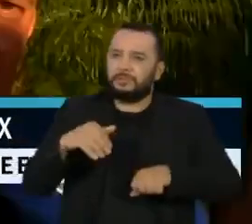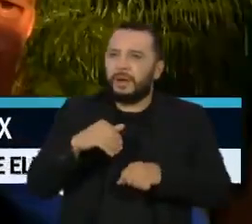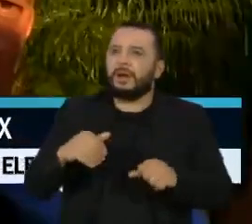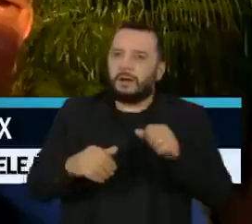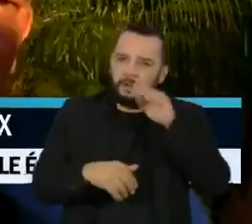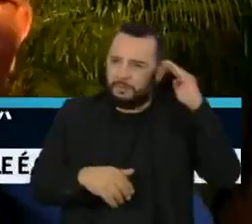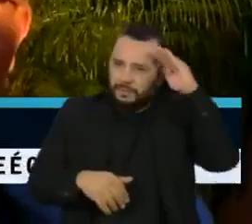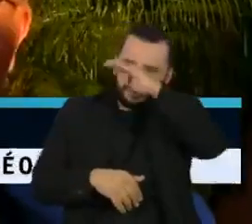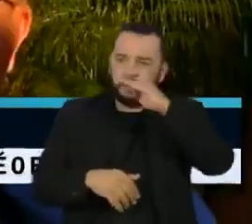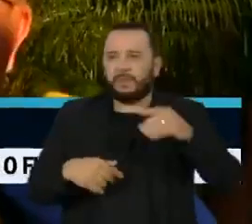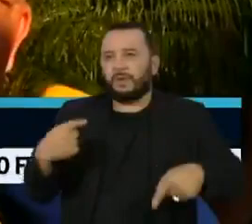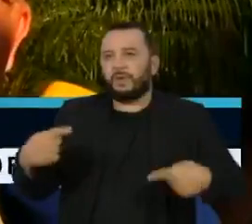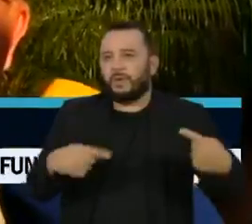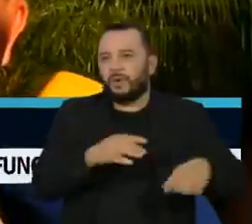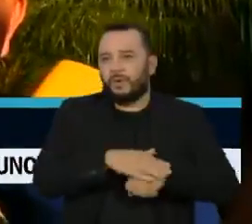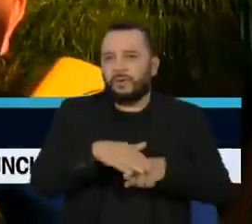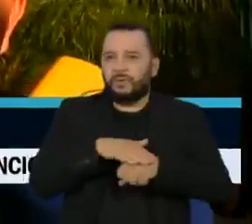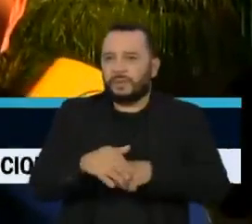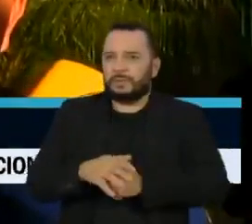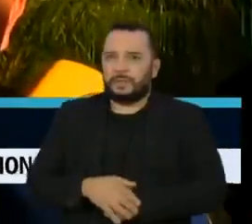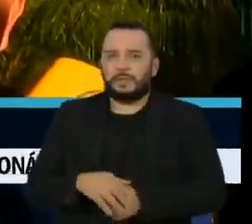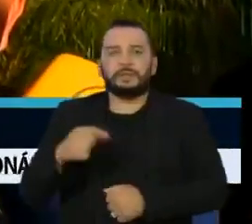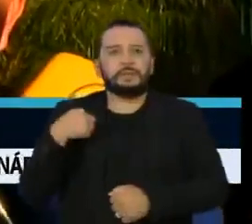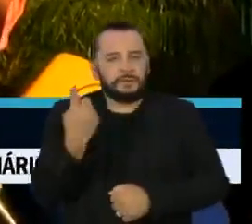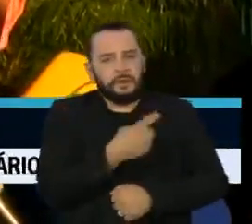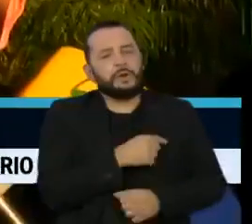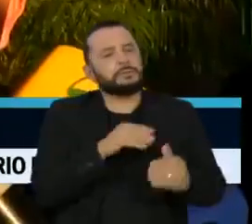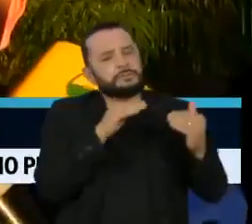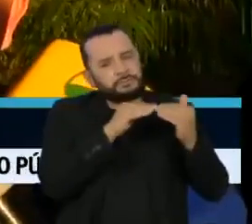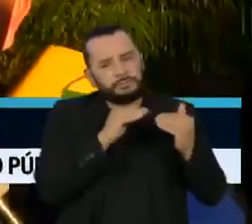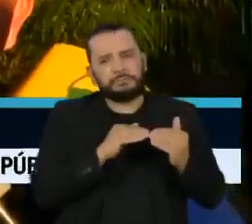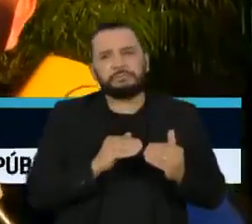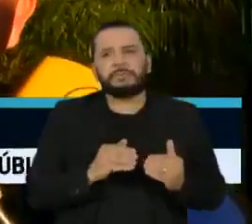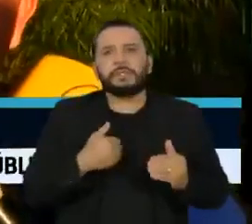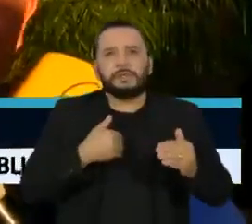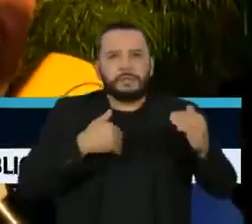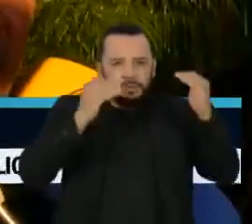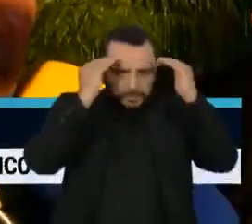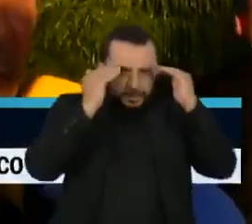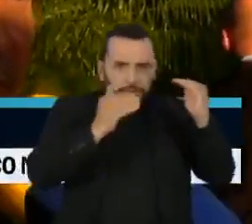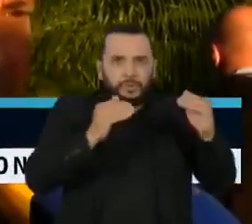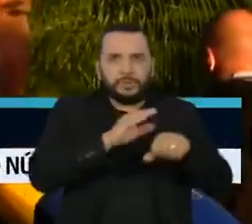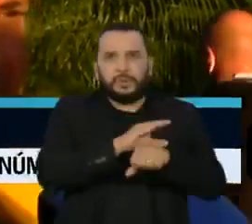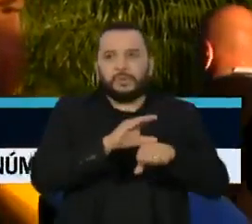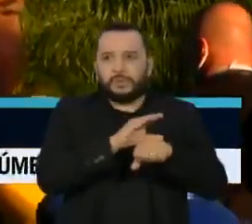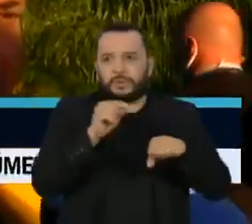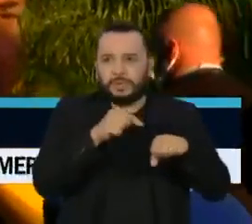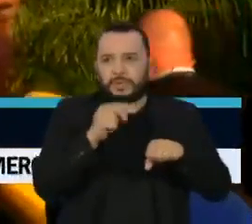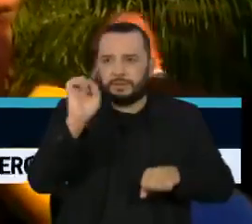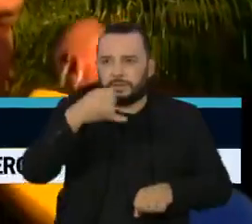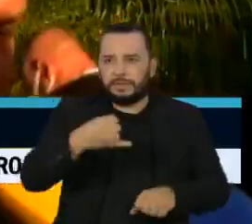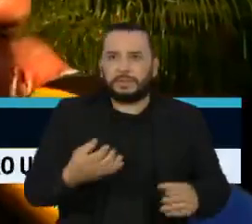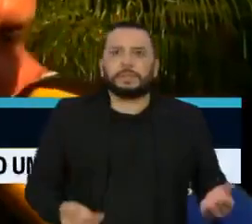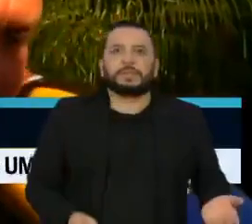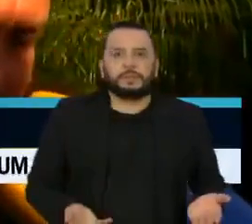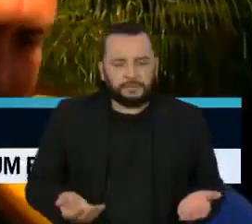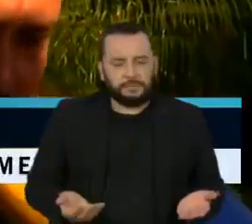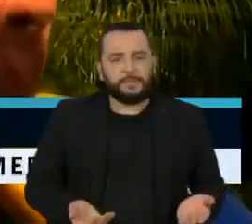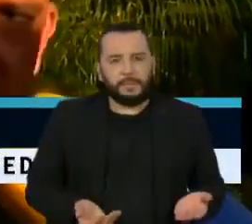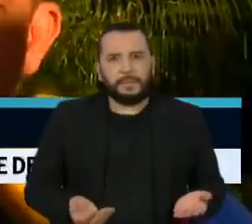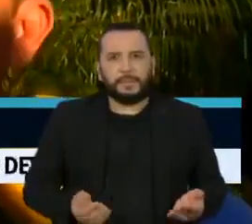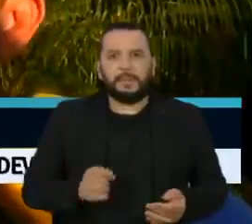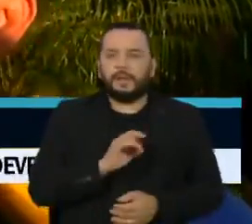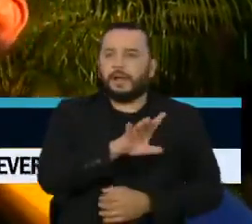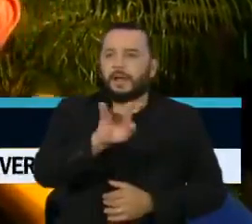com ele. E estamos perfeitamente alinhados, respeitosos para com a Constituição e cada